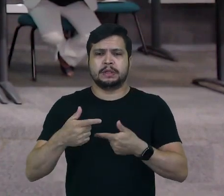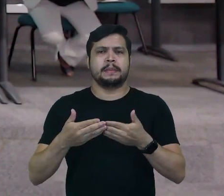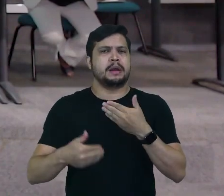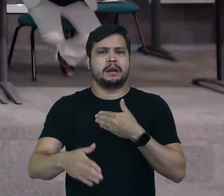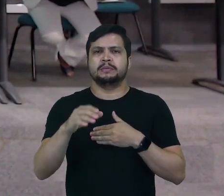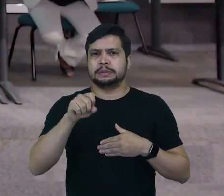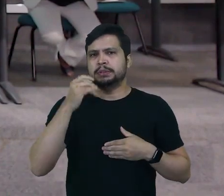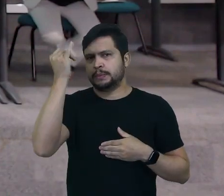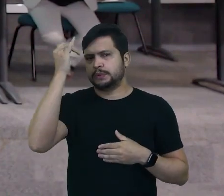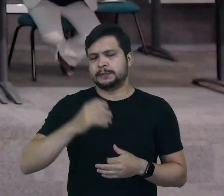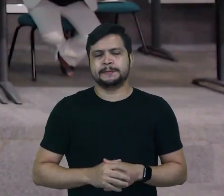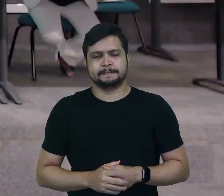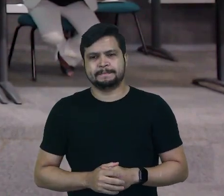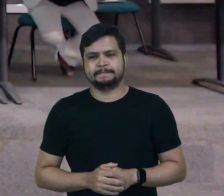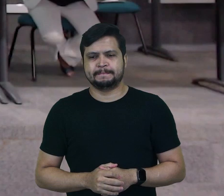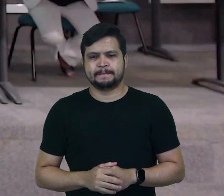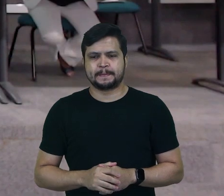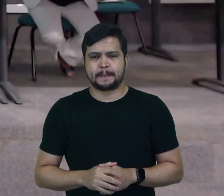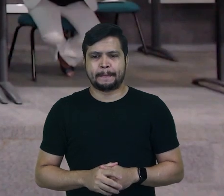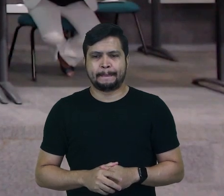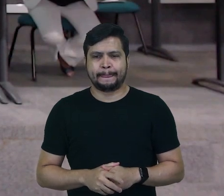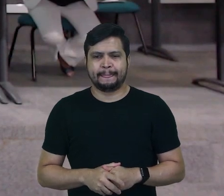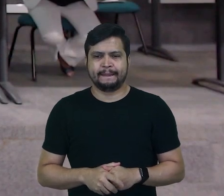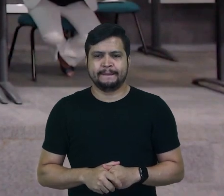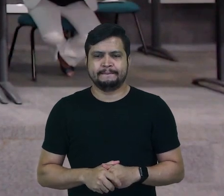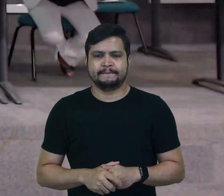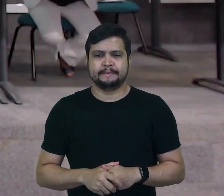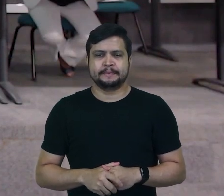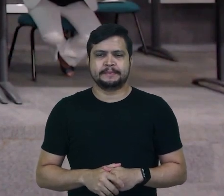agora por diante, né? É importante mesmo.